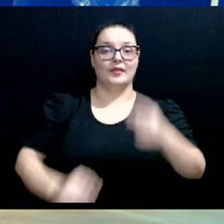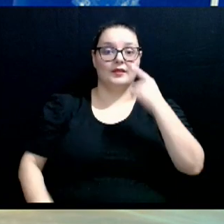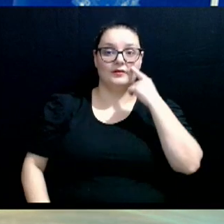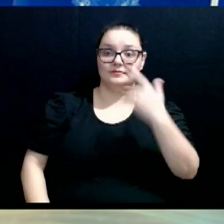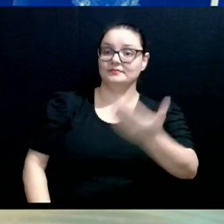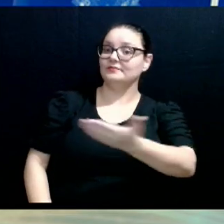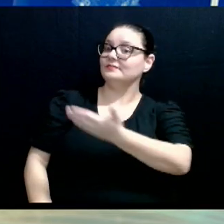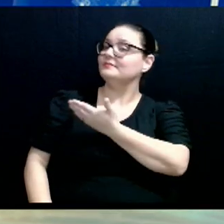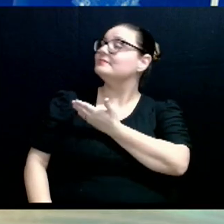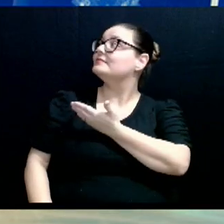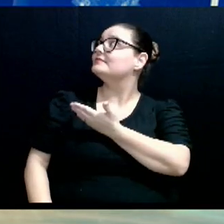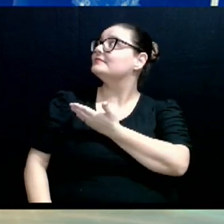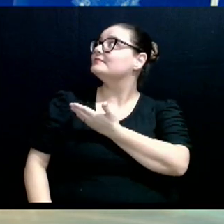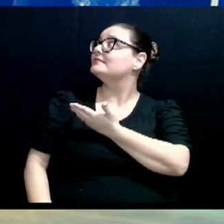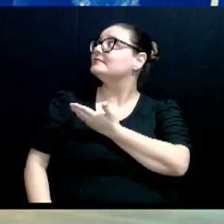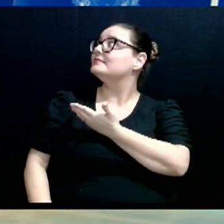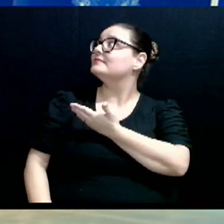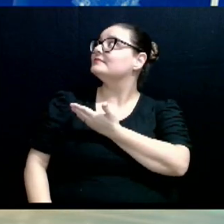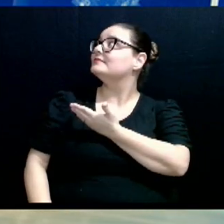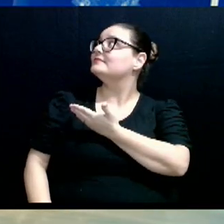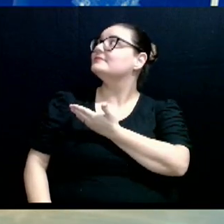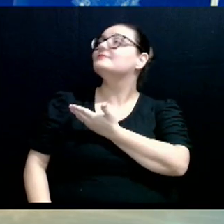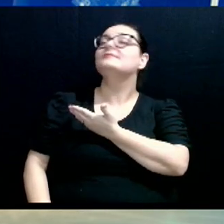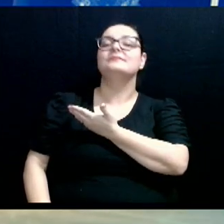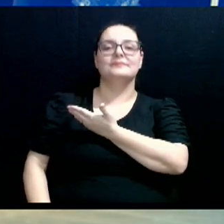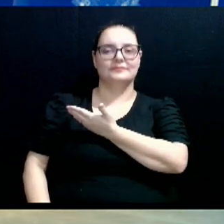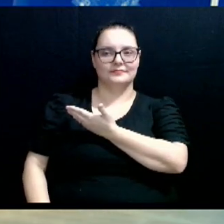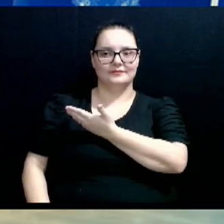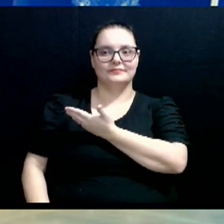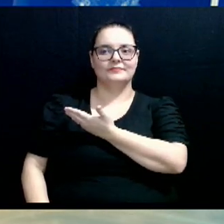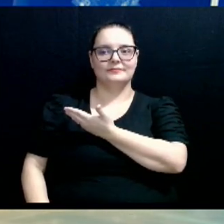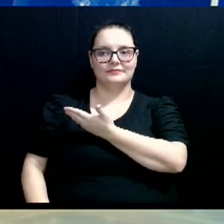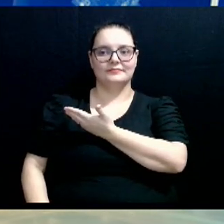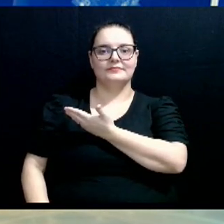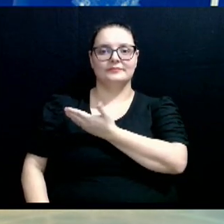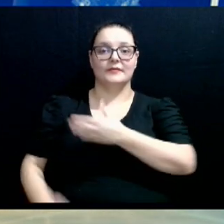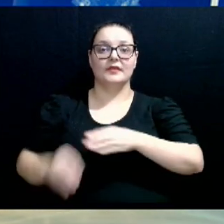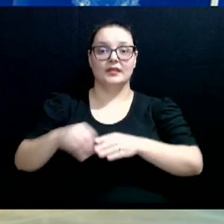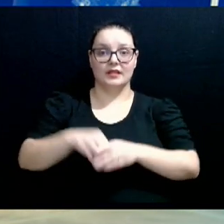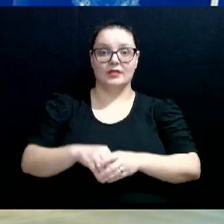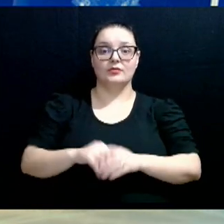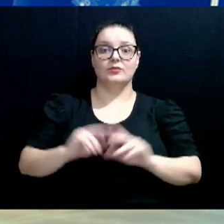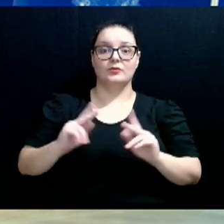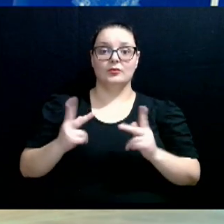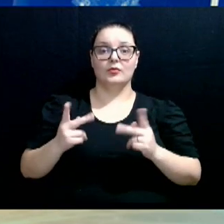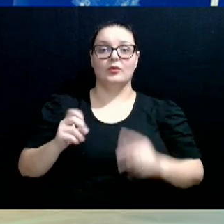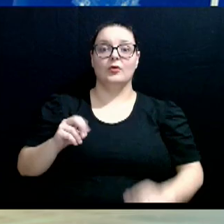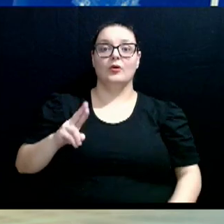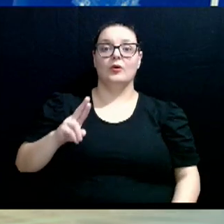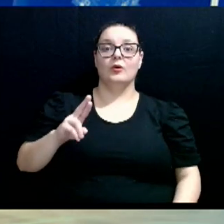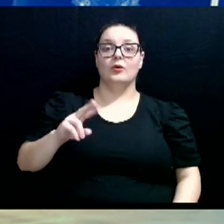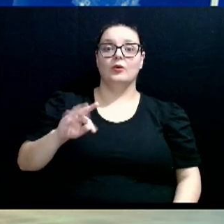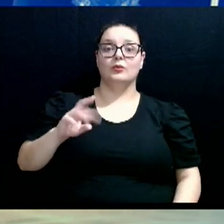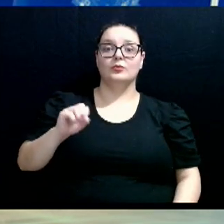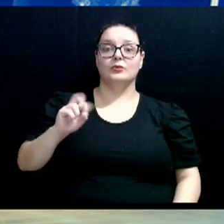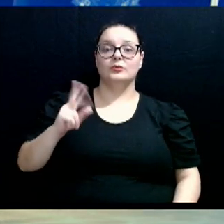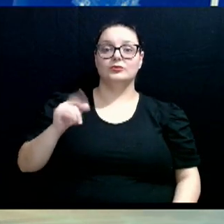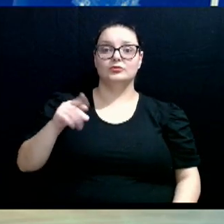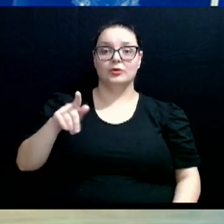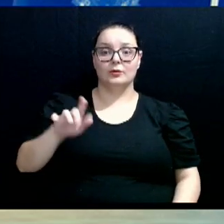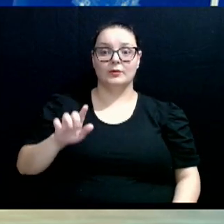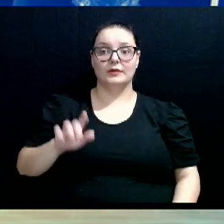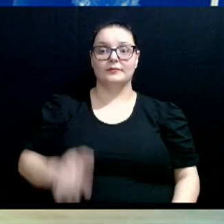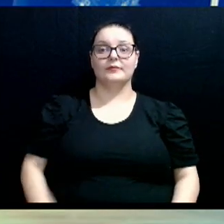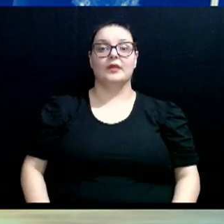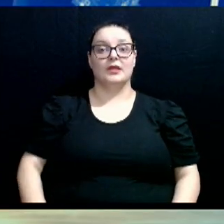número 61, no bairro Jardim Cristina, dentro do Horto Shopping, no segundo andar. De segunda a sexta-feira, das